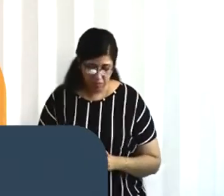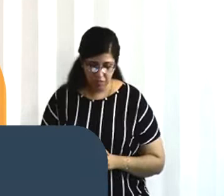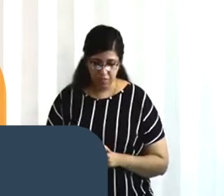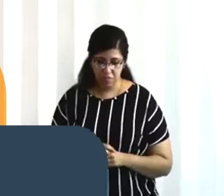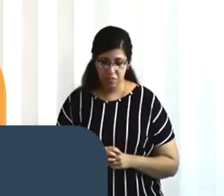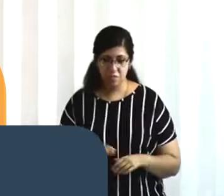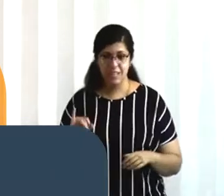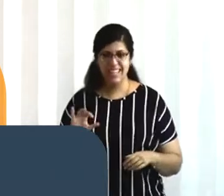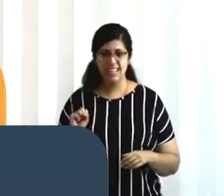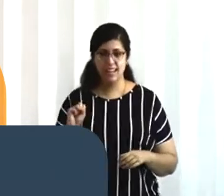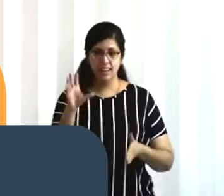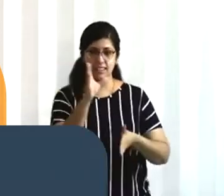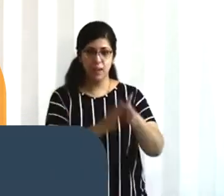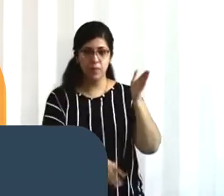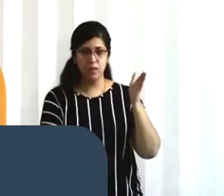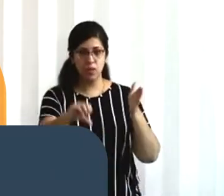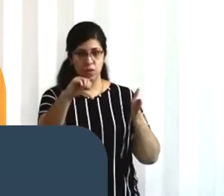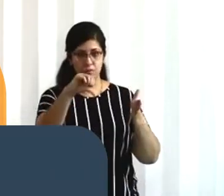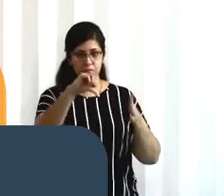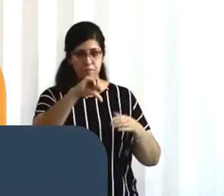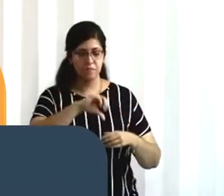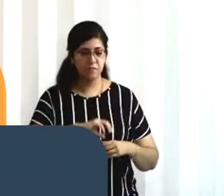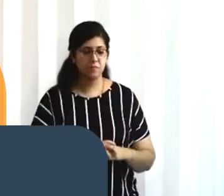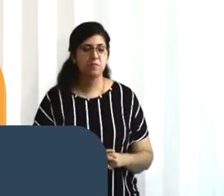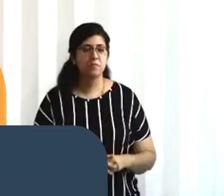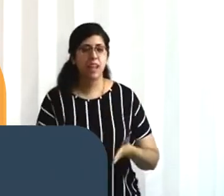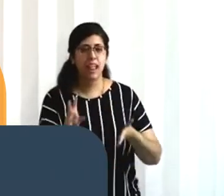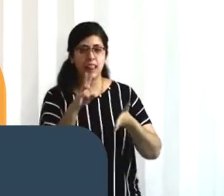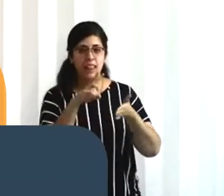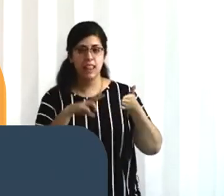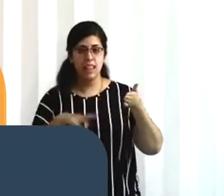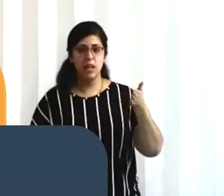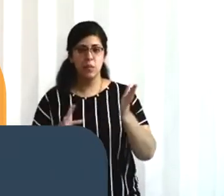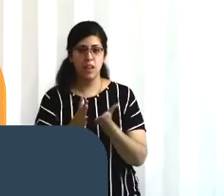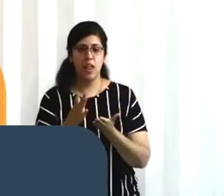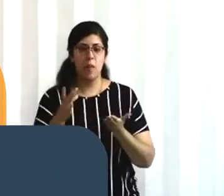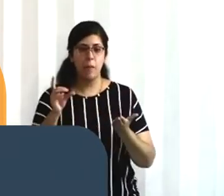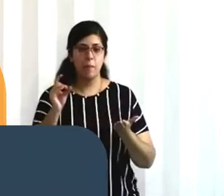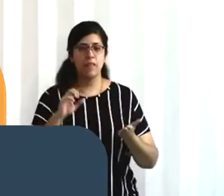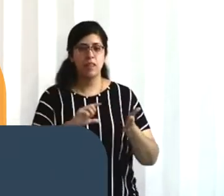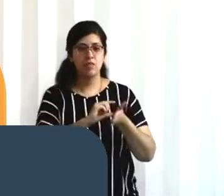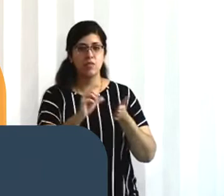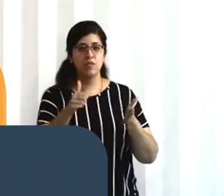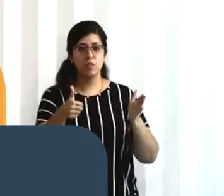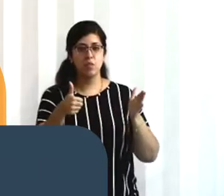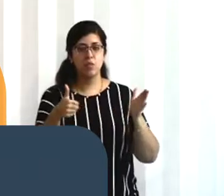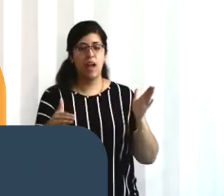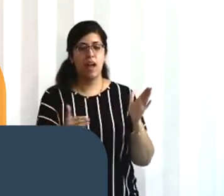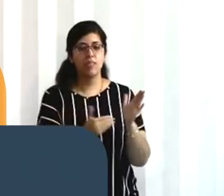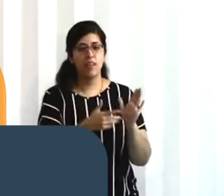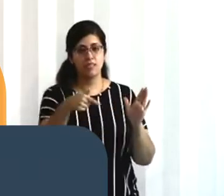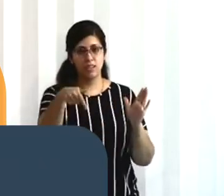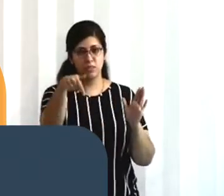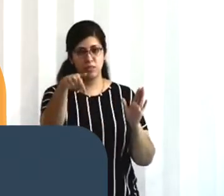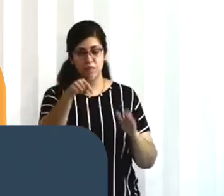Isaías, capítulo 9. Faremos a leitura dos versículos de 1 a 7.